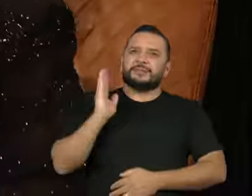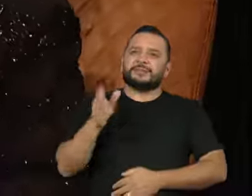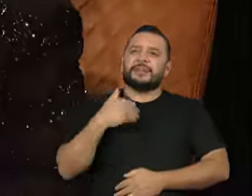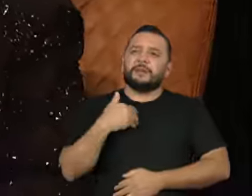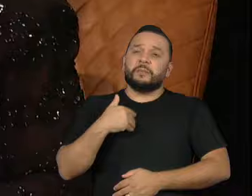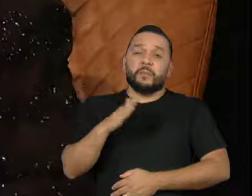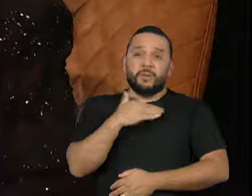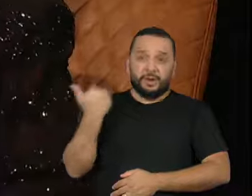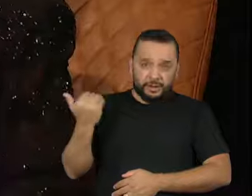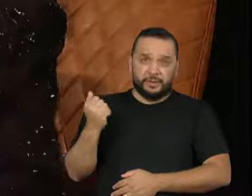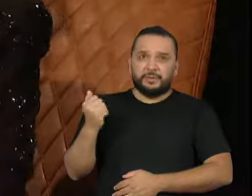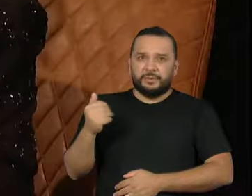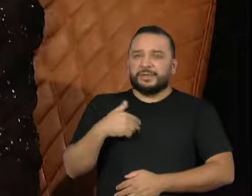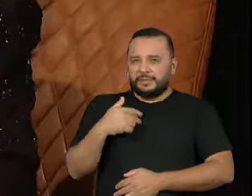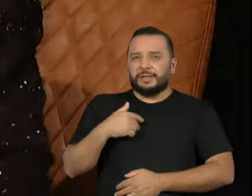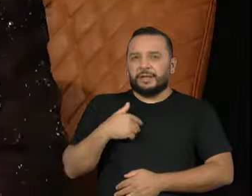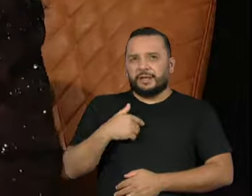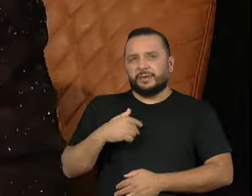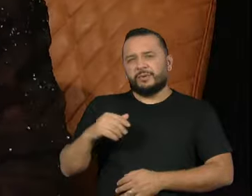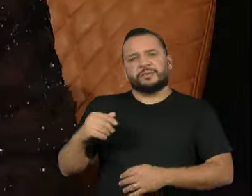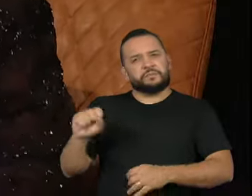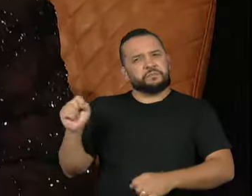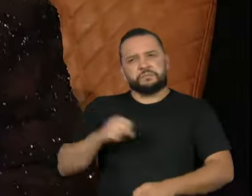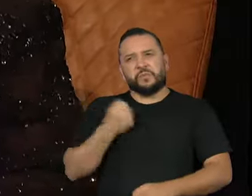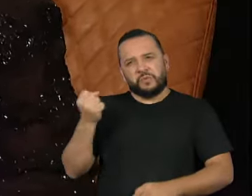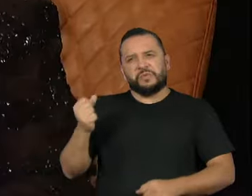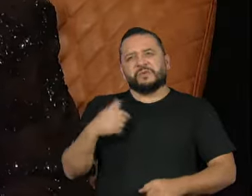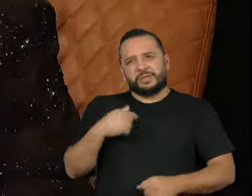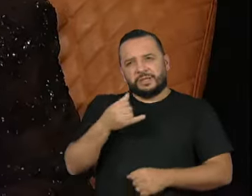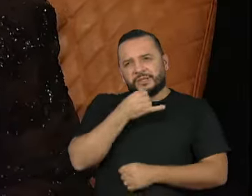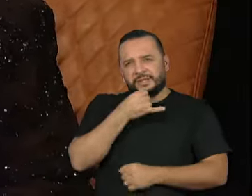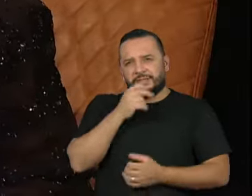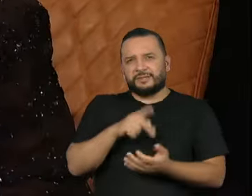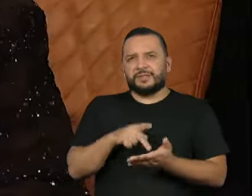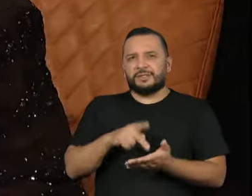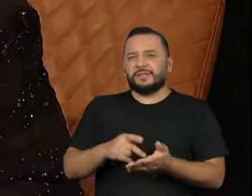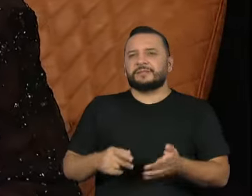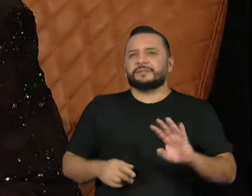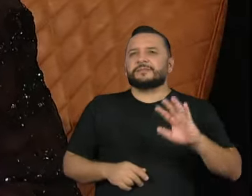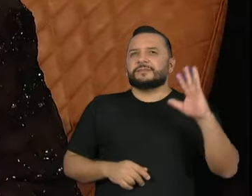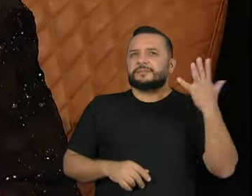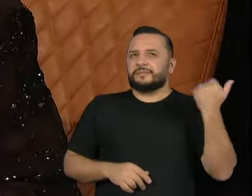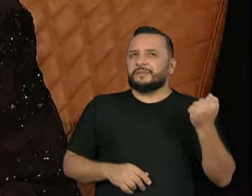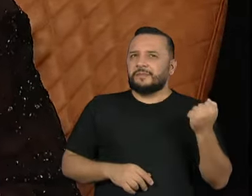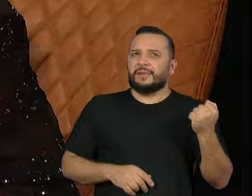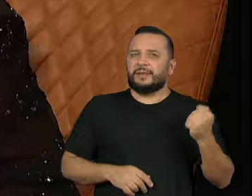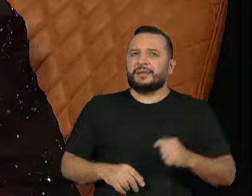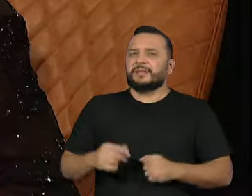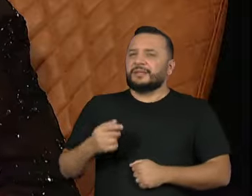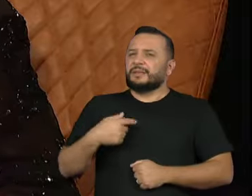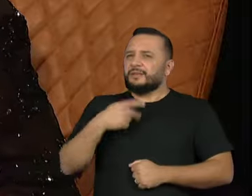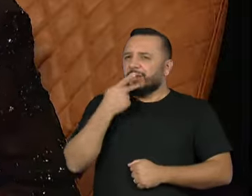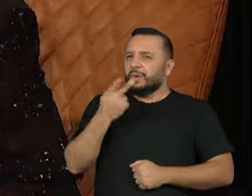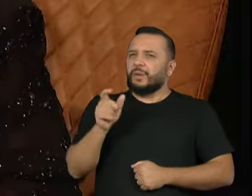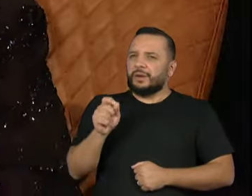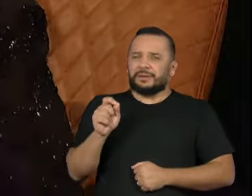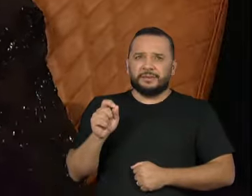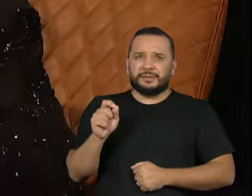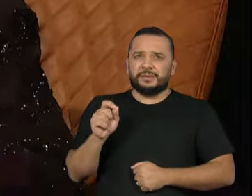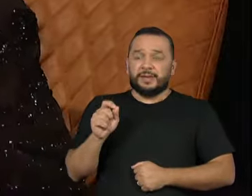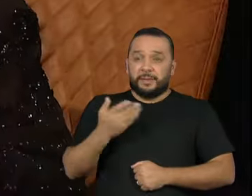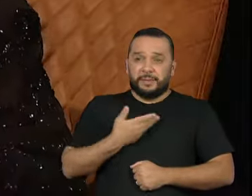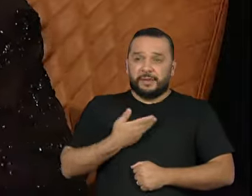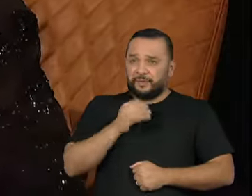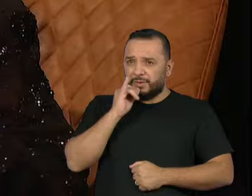disse assim, que eu briguei muito com isso, né? Eu fiquei muito mal com isso. E aí, ele disse assim, Claudete, tudo